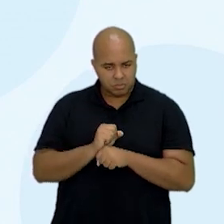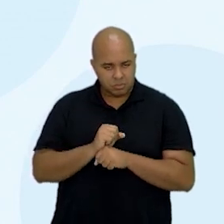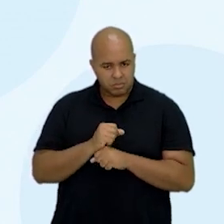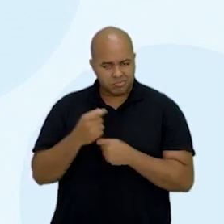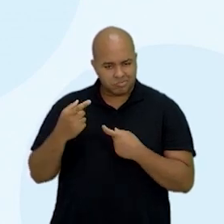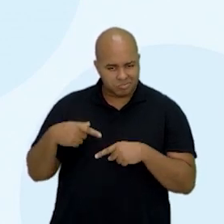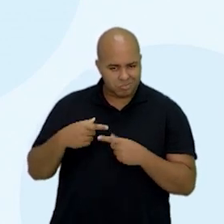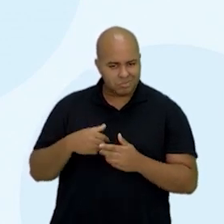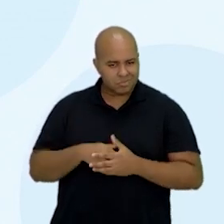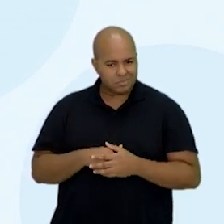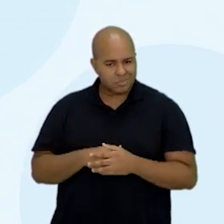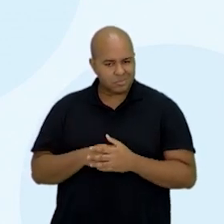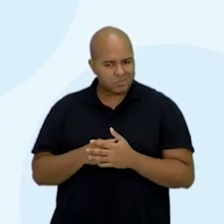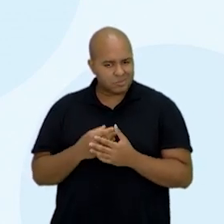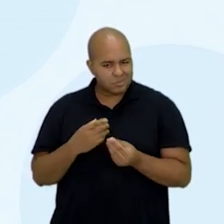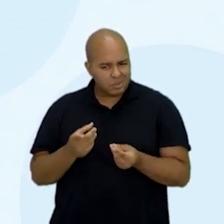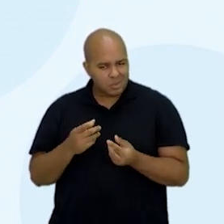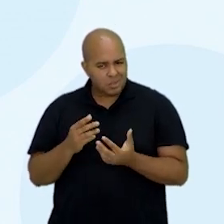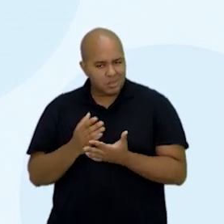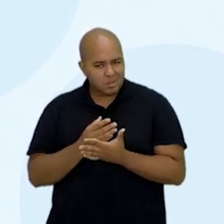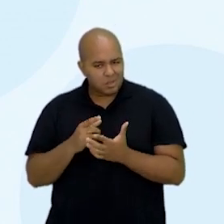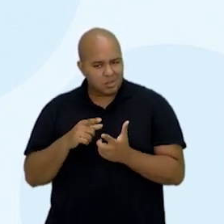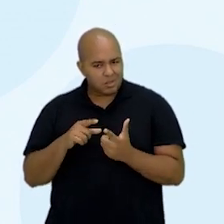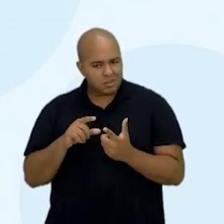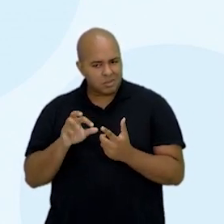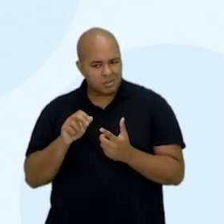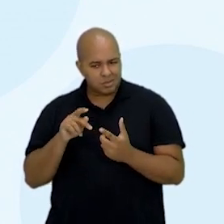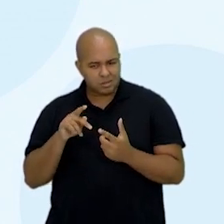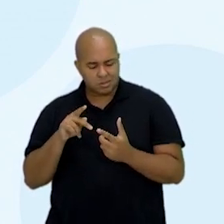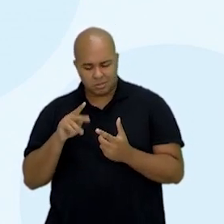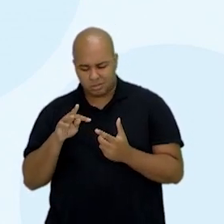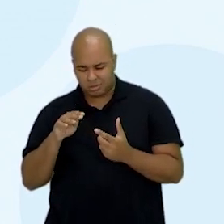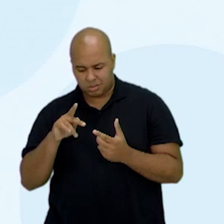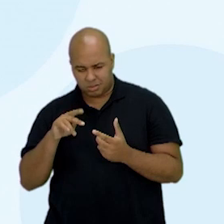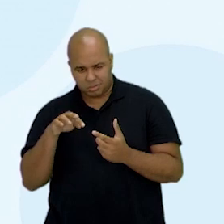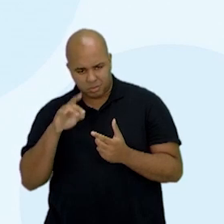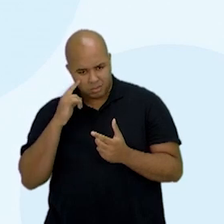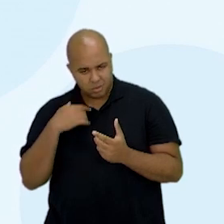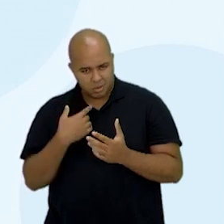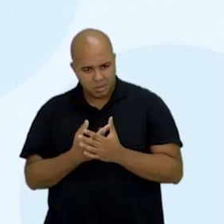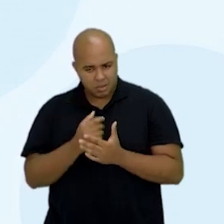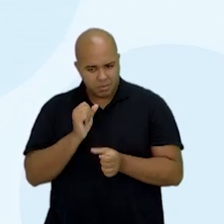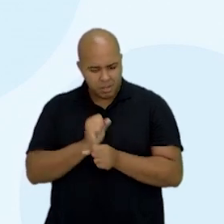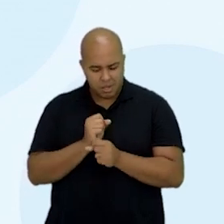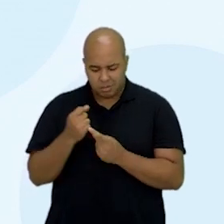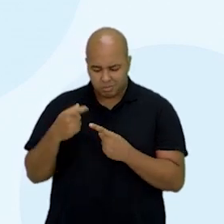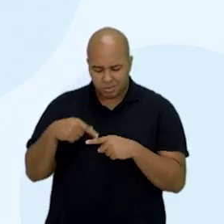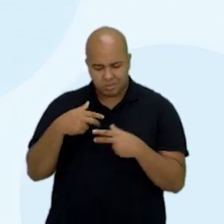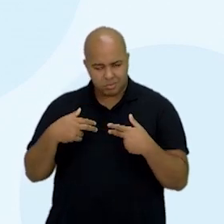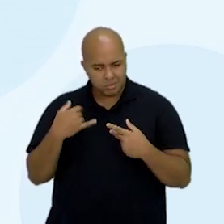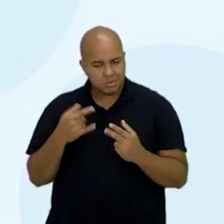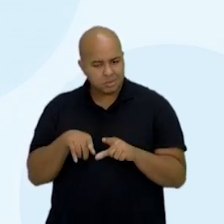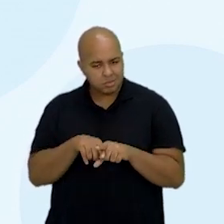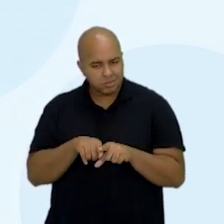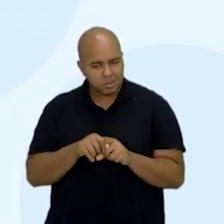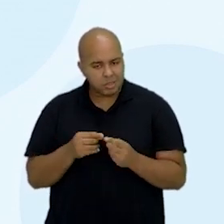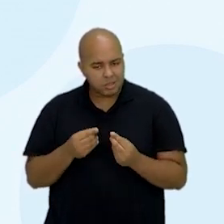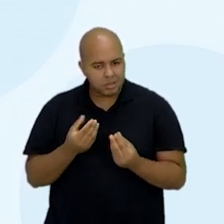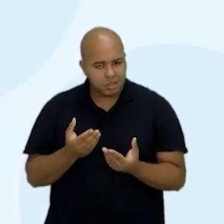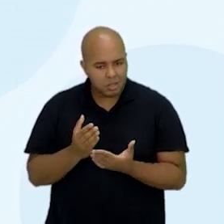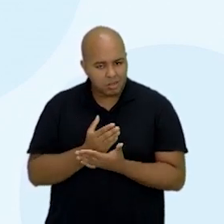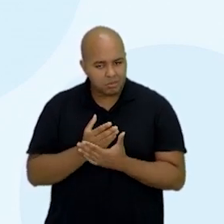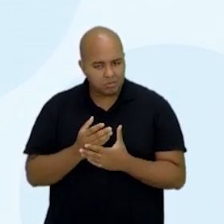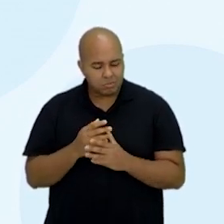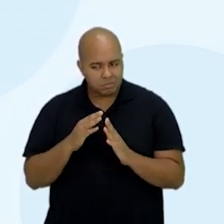compet diviness for então parar com a competição e oferecer